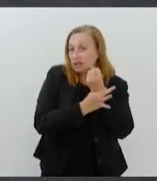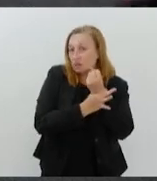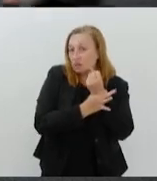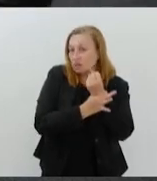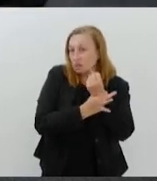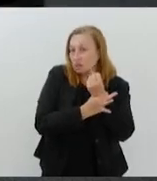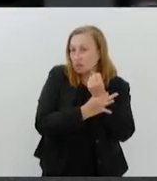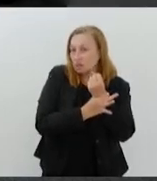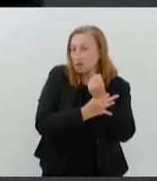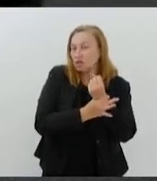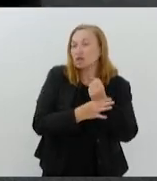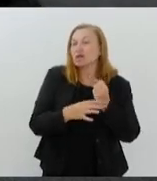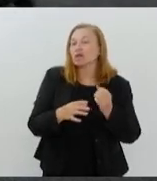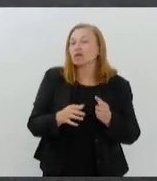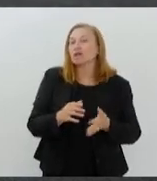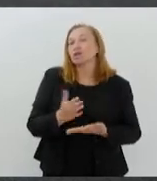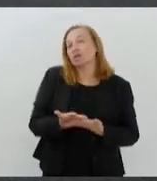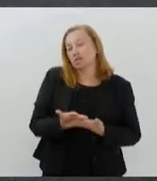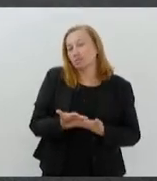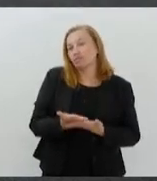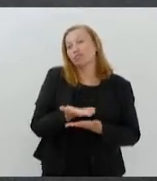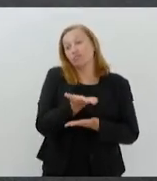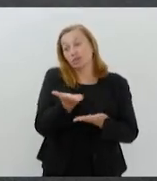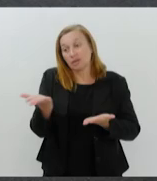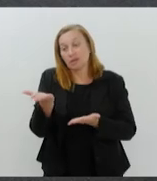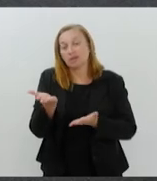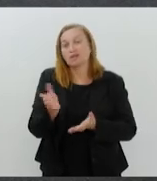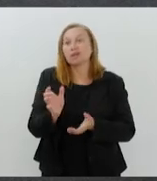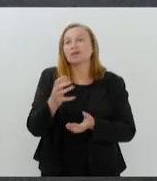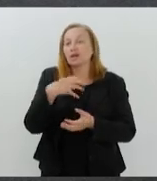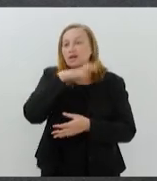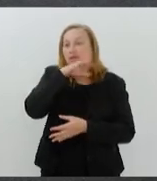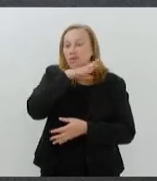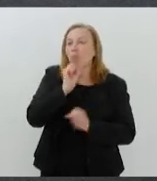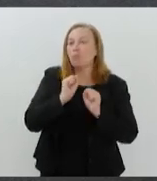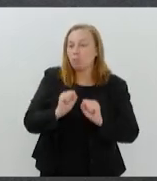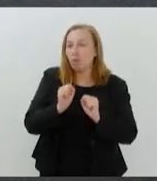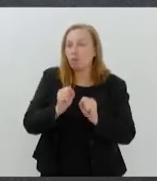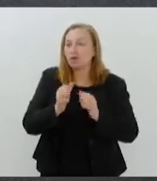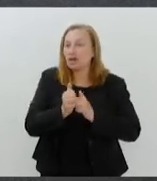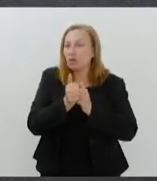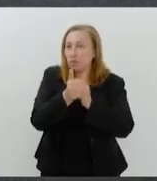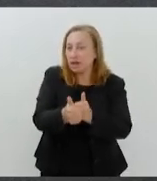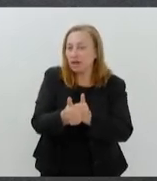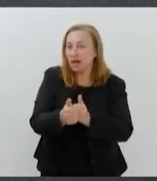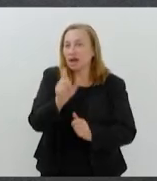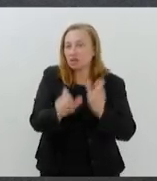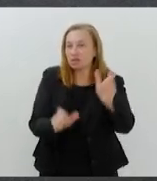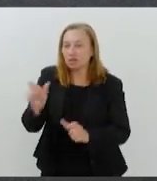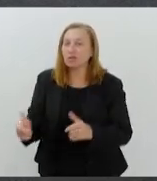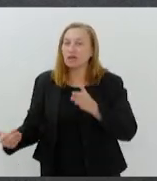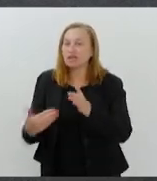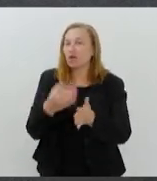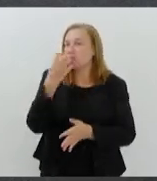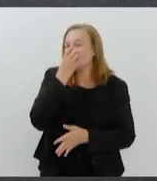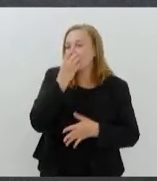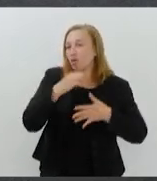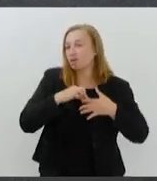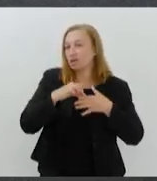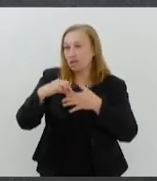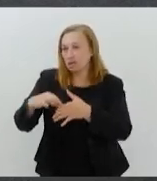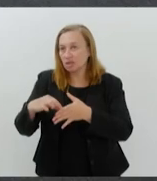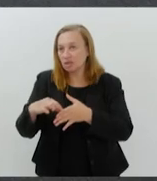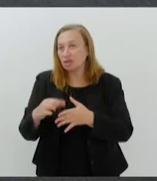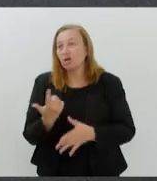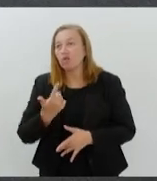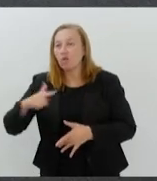que esses animais podem acompanhar as pessoas que precisam deles, até como cães-guia, por exemplo, amplia para